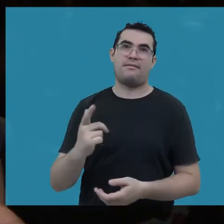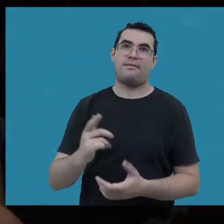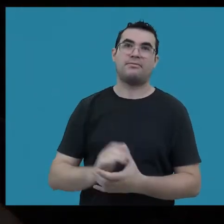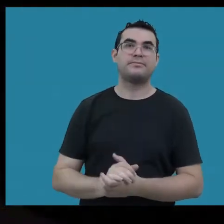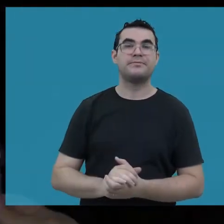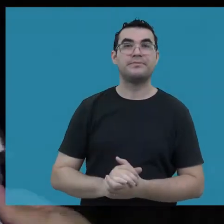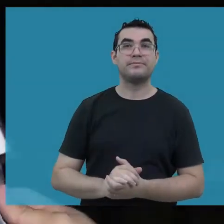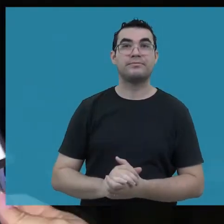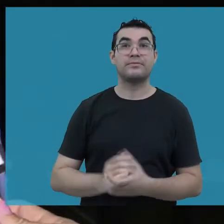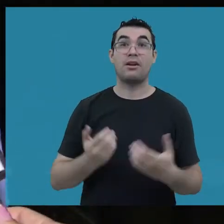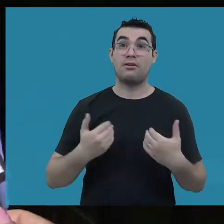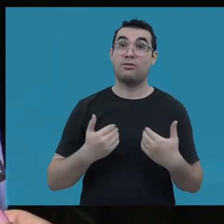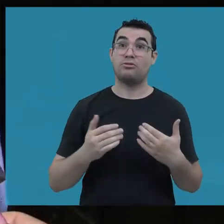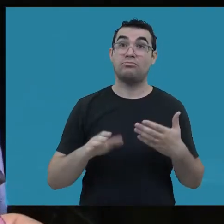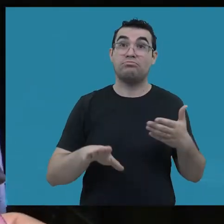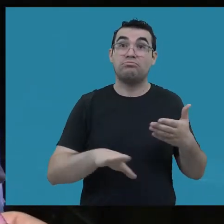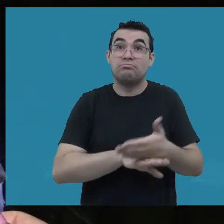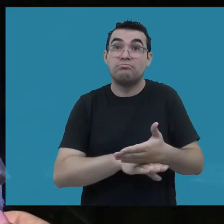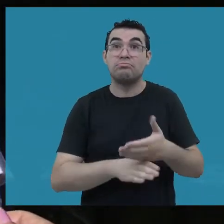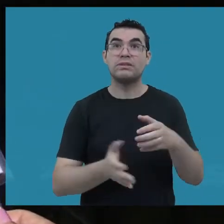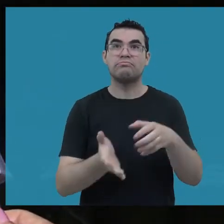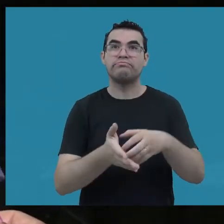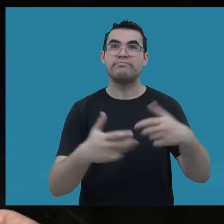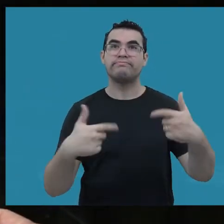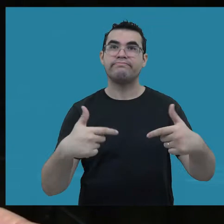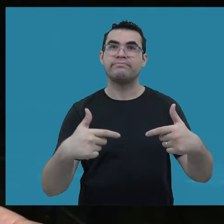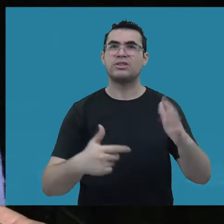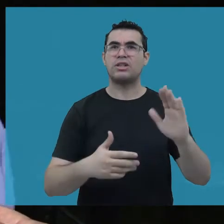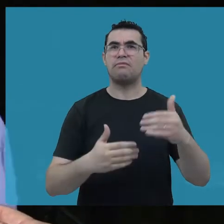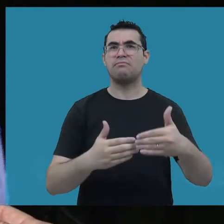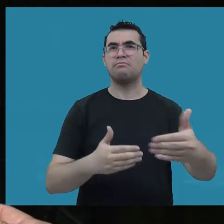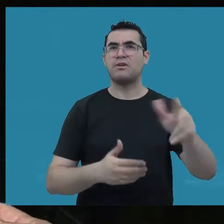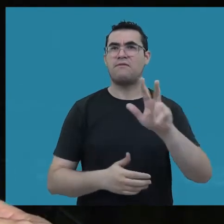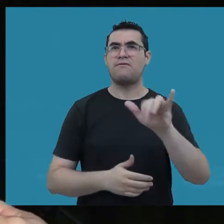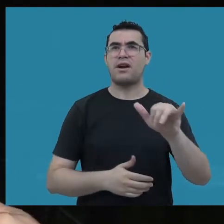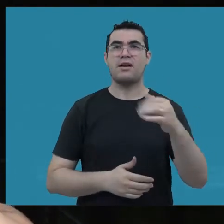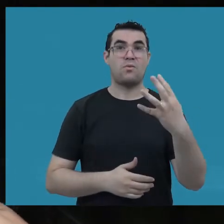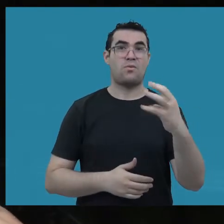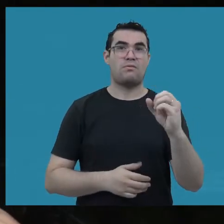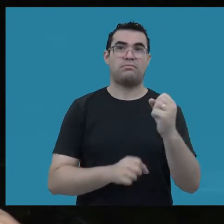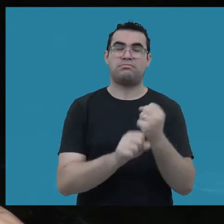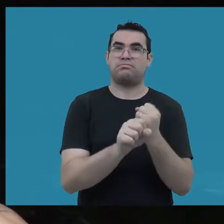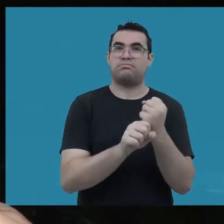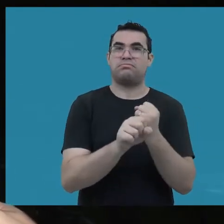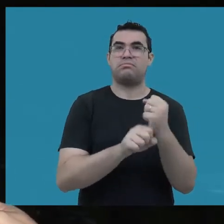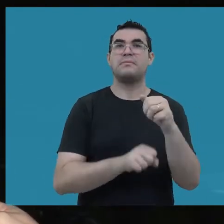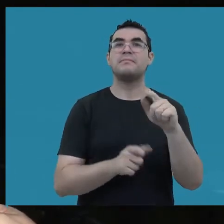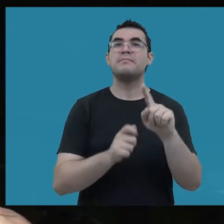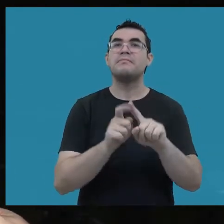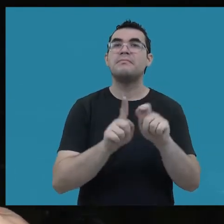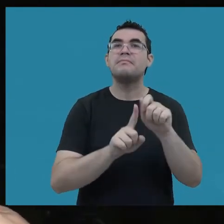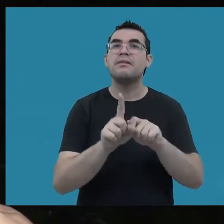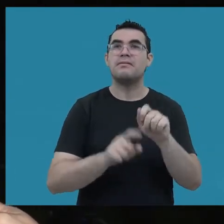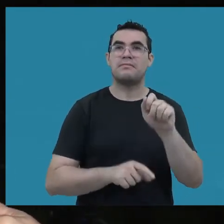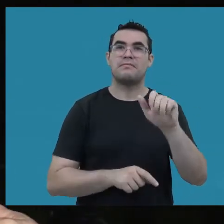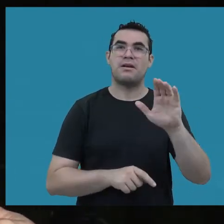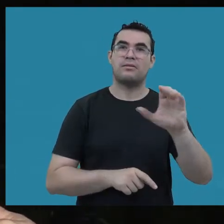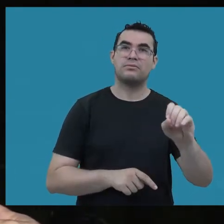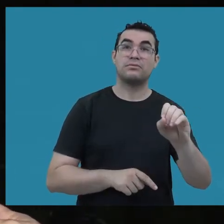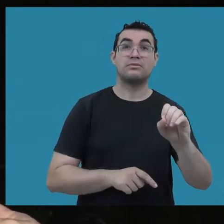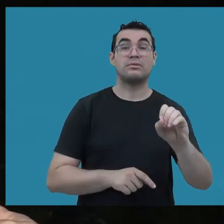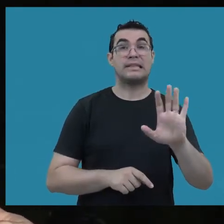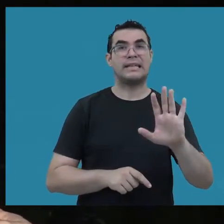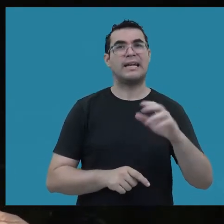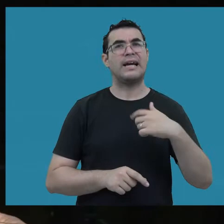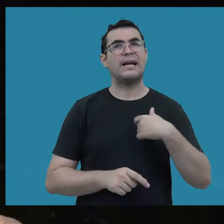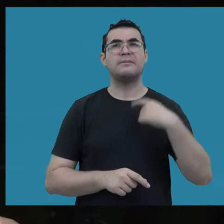com certeza. Eu vou fazer 40 anos de ingresso na instituição agora em março e eu comecei a ver ao redor o que eu não tinha feito